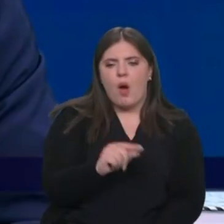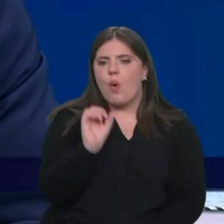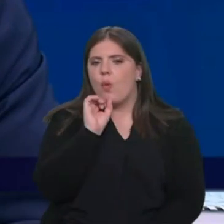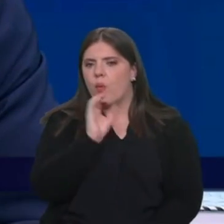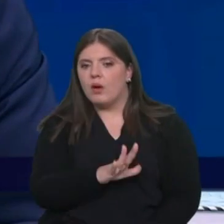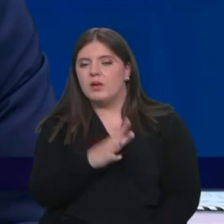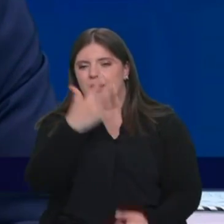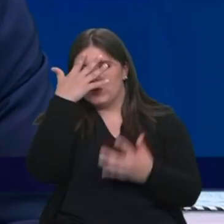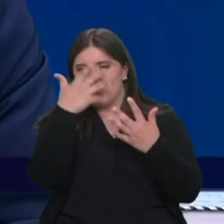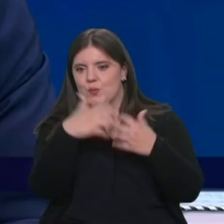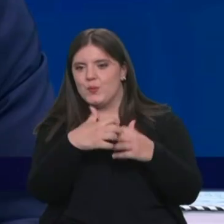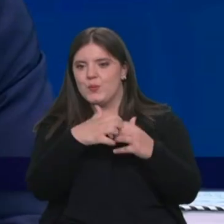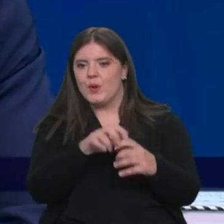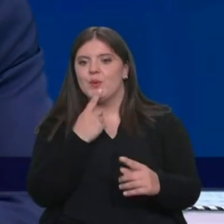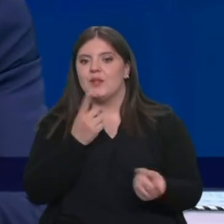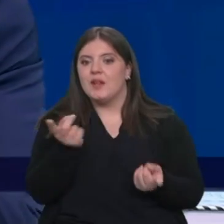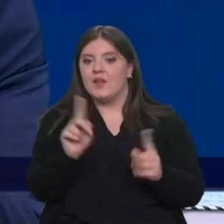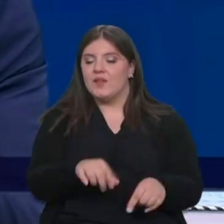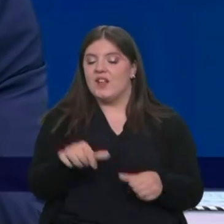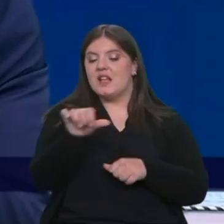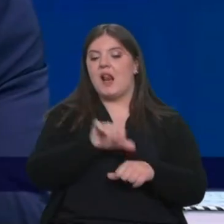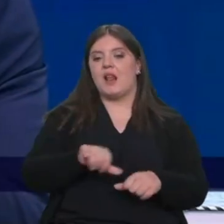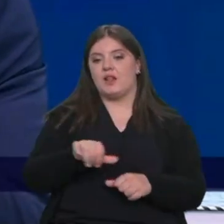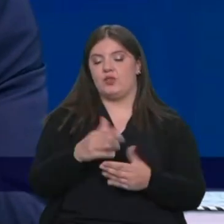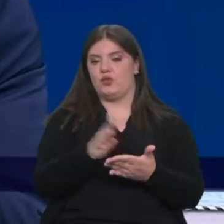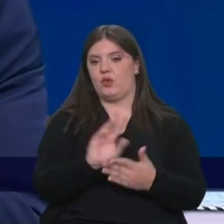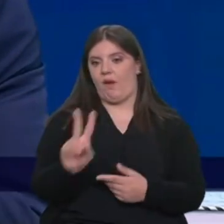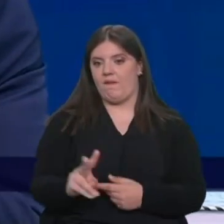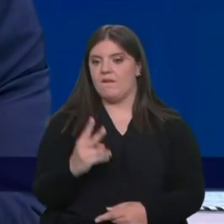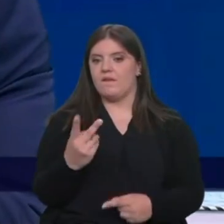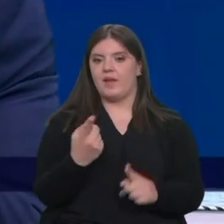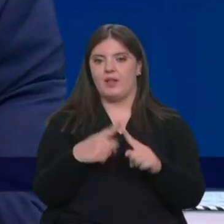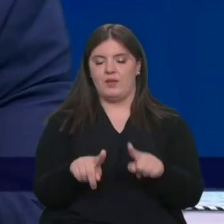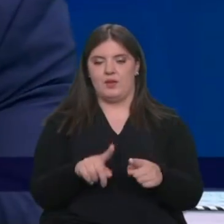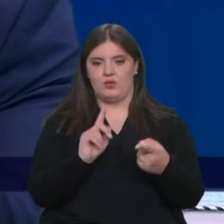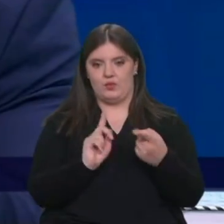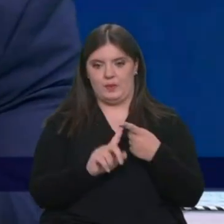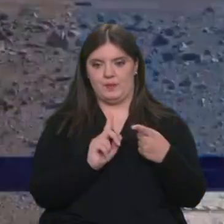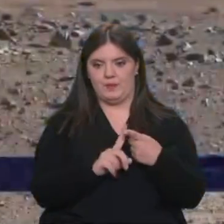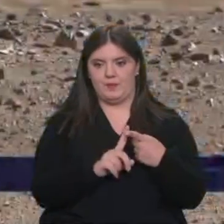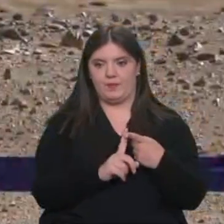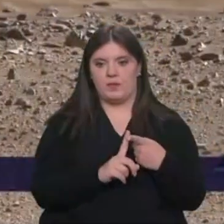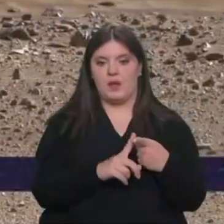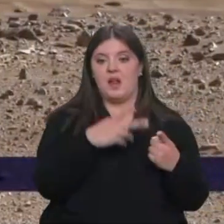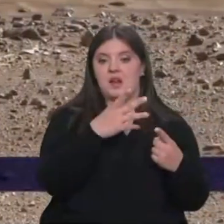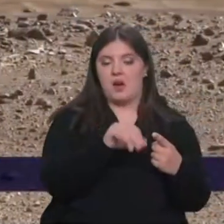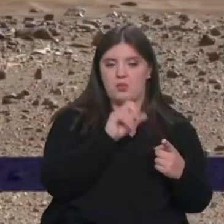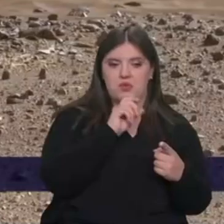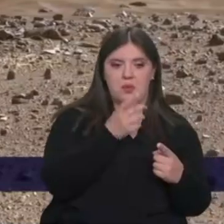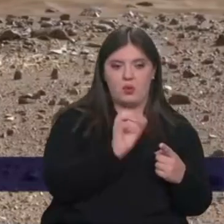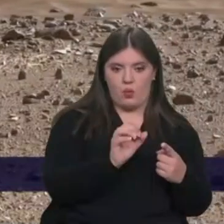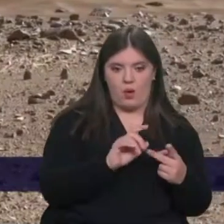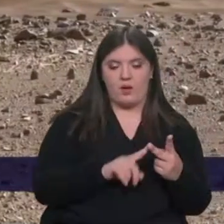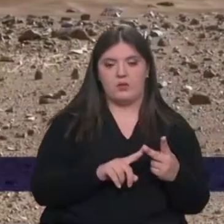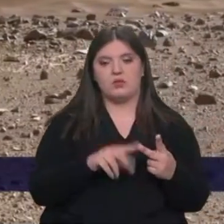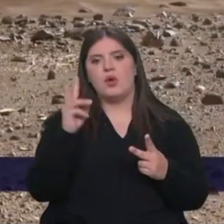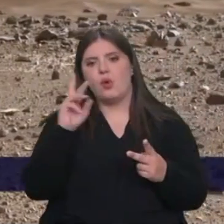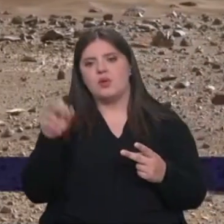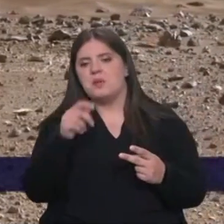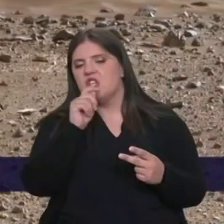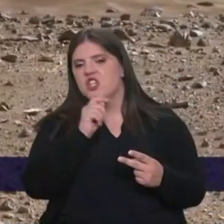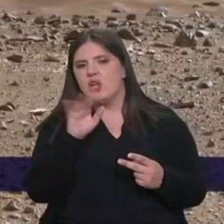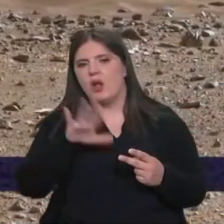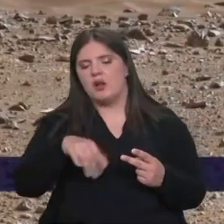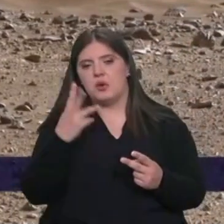estes mistérios líquidos. 2 estudos diferentes que apontam para, se calhar não há água, 2, encontramos até gelo em sítios